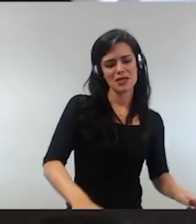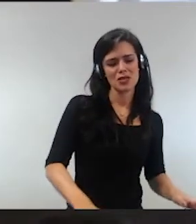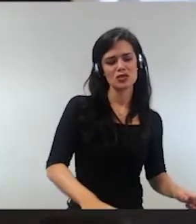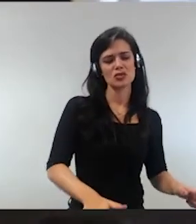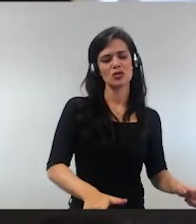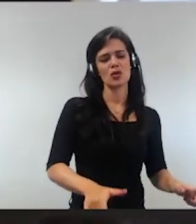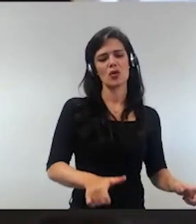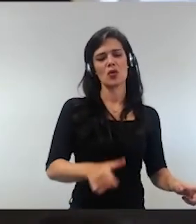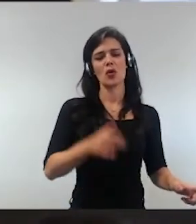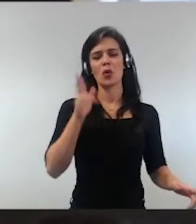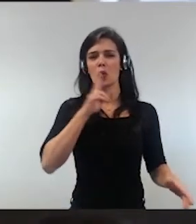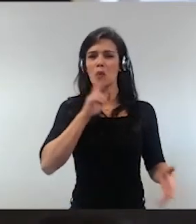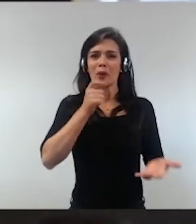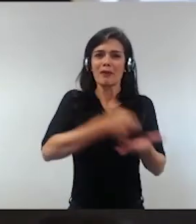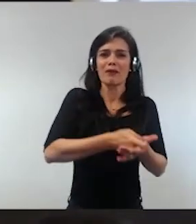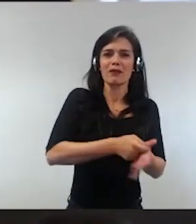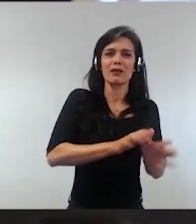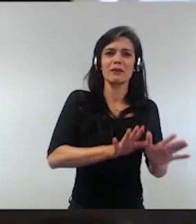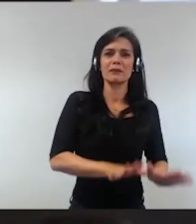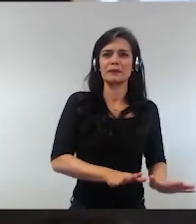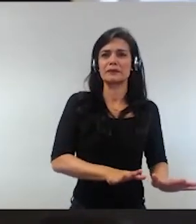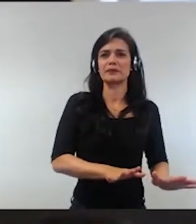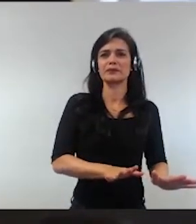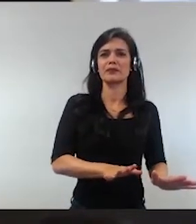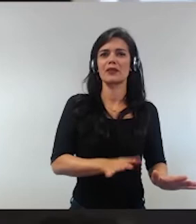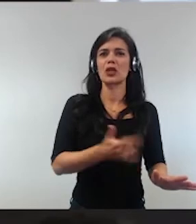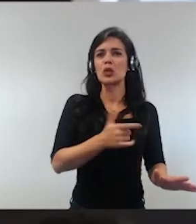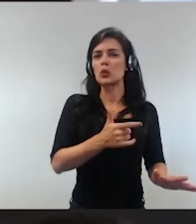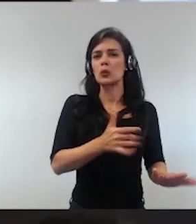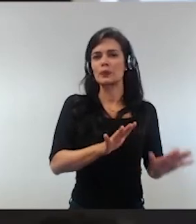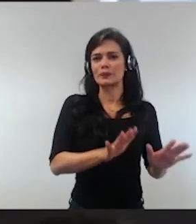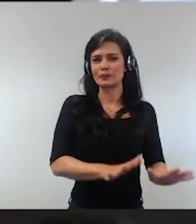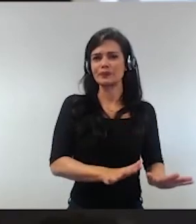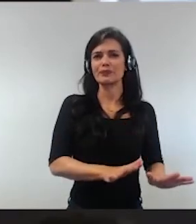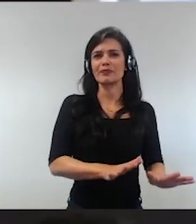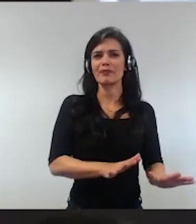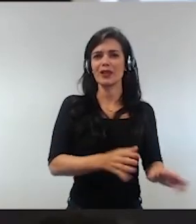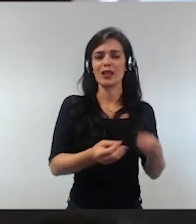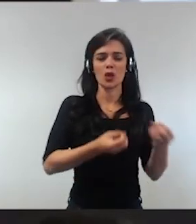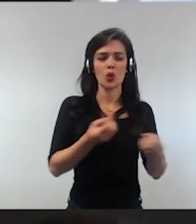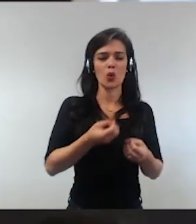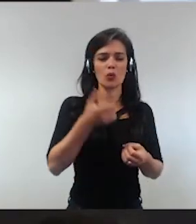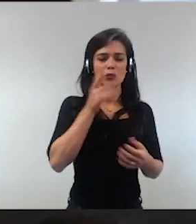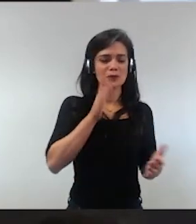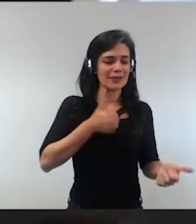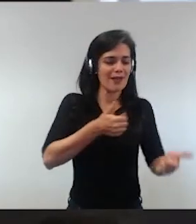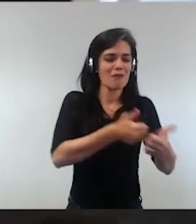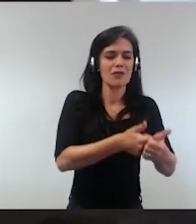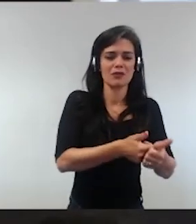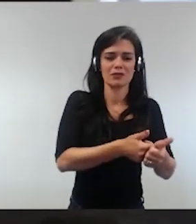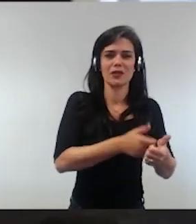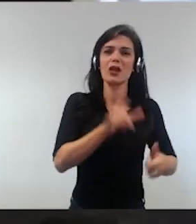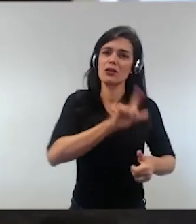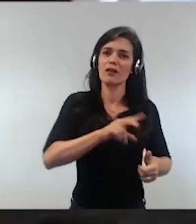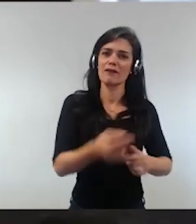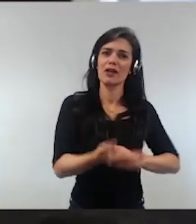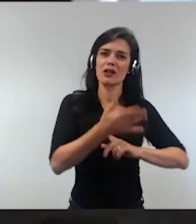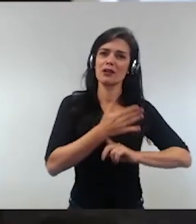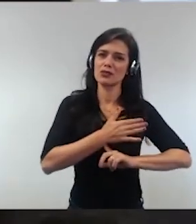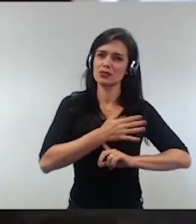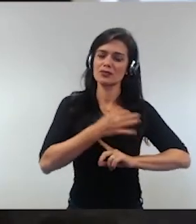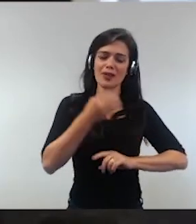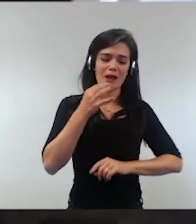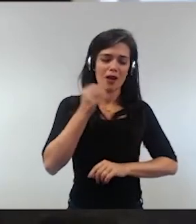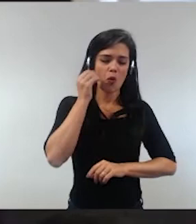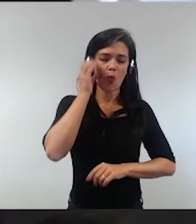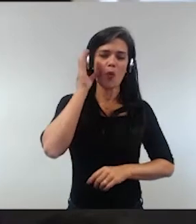hipossuficientes, como é que a pessoa vai estar perto dessa realidade? Então, pode suprir essa falha. A literatura contemporânea,